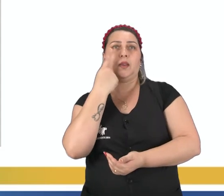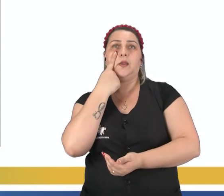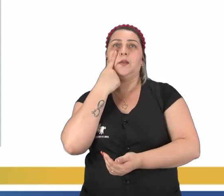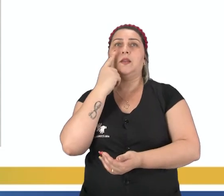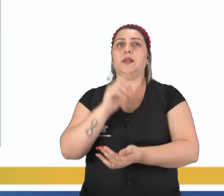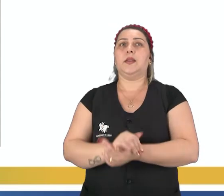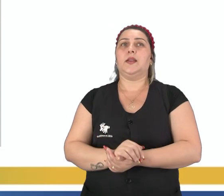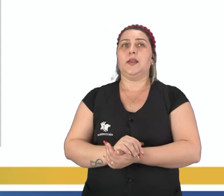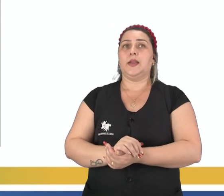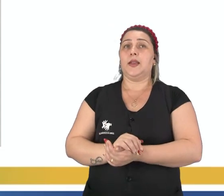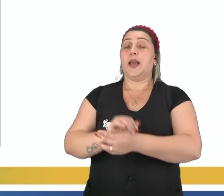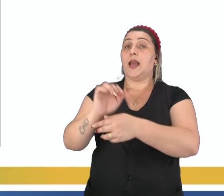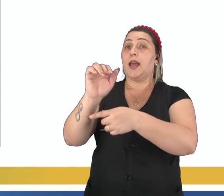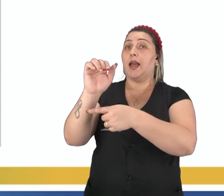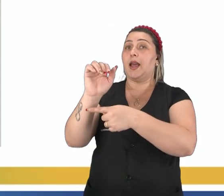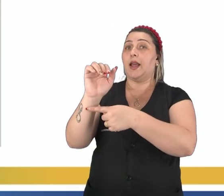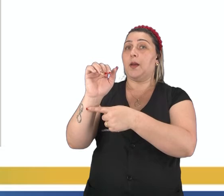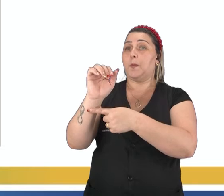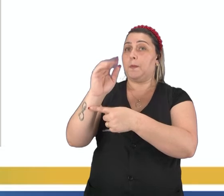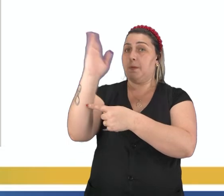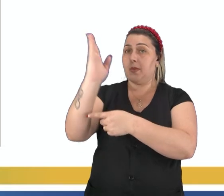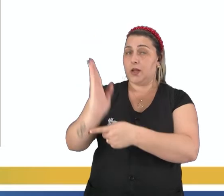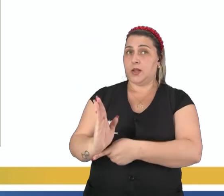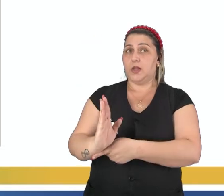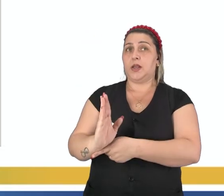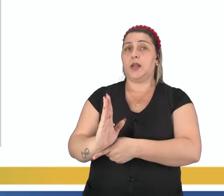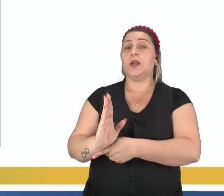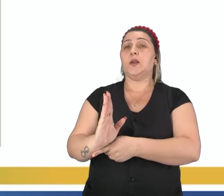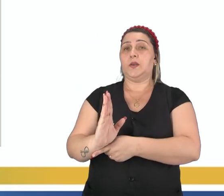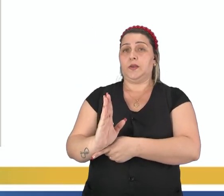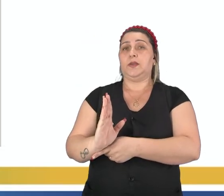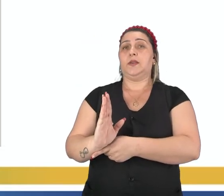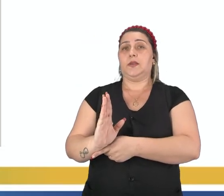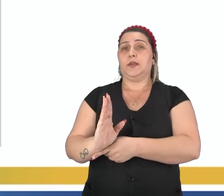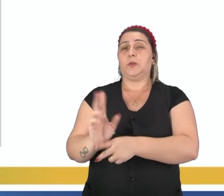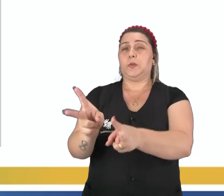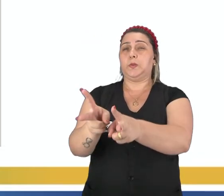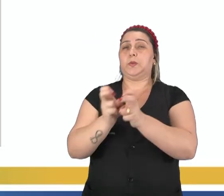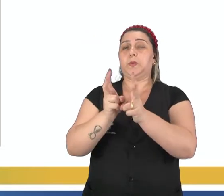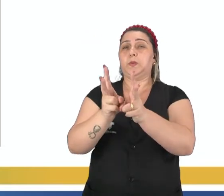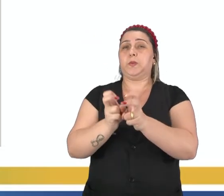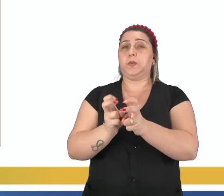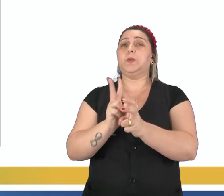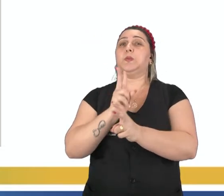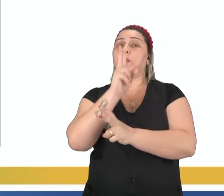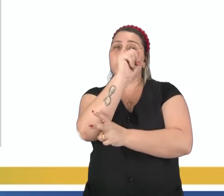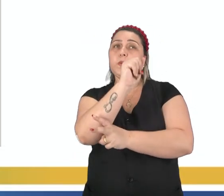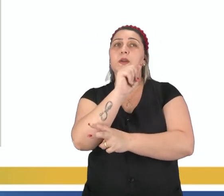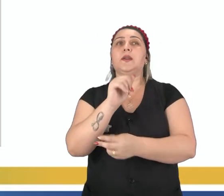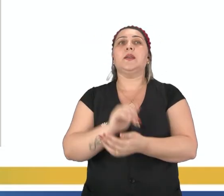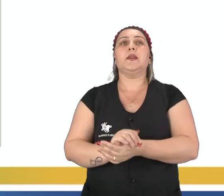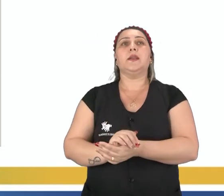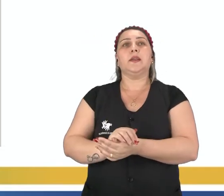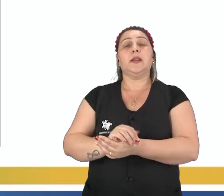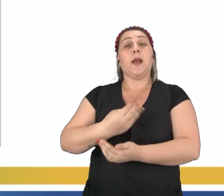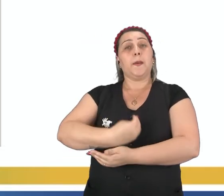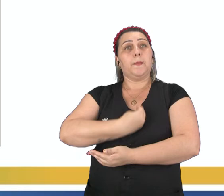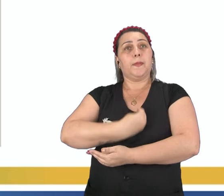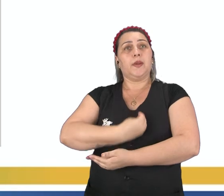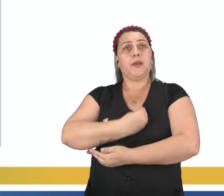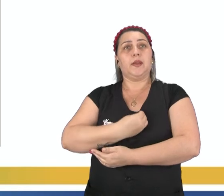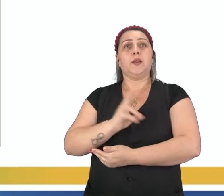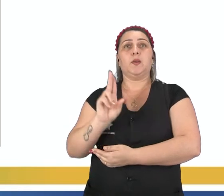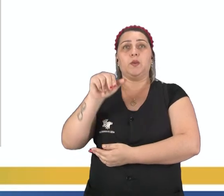Então, gente, ó, o fator restritivo que impede que o Brasil explore todo o seu potencial, né, com usinas hidrelétricas é a presença